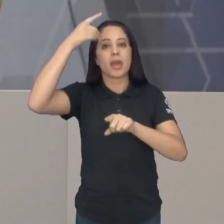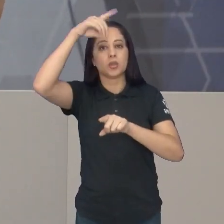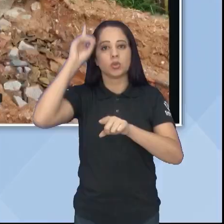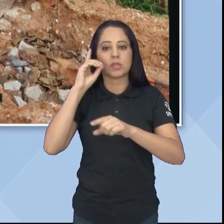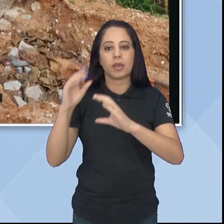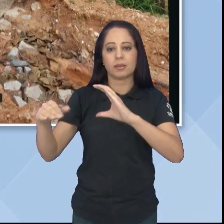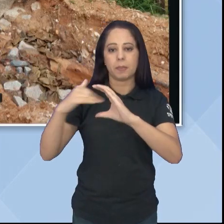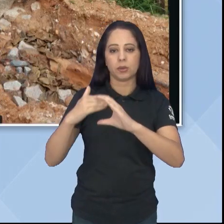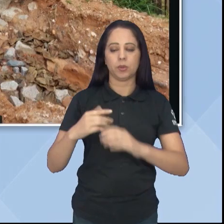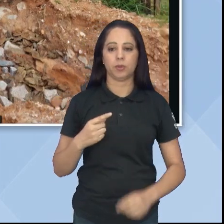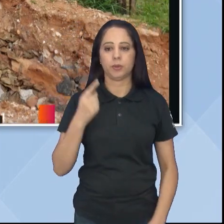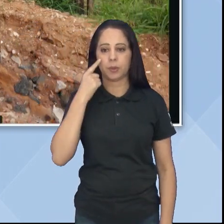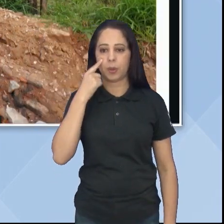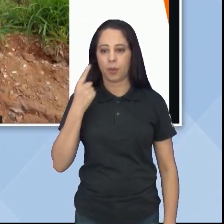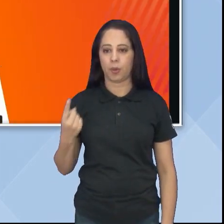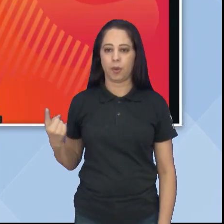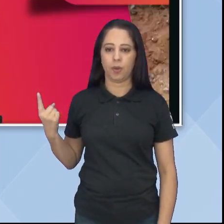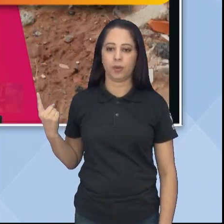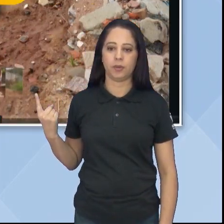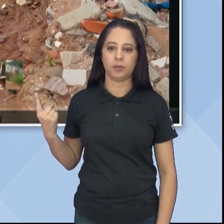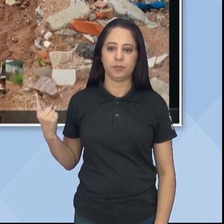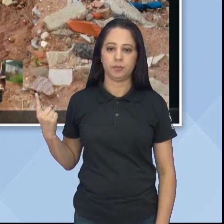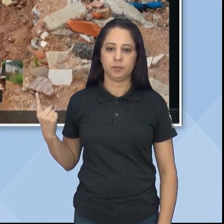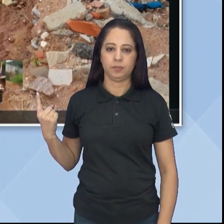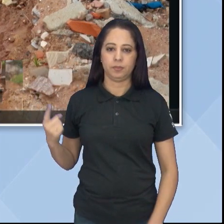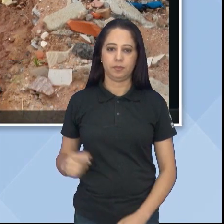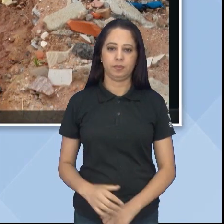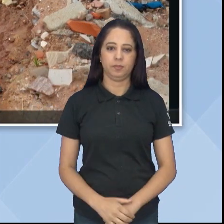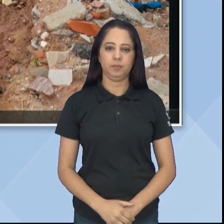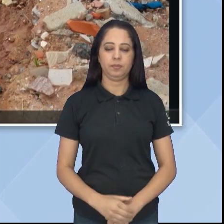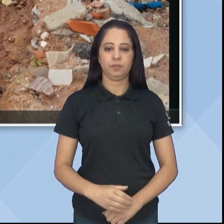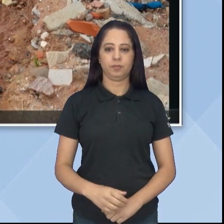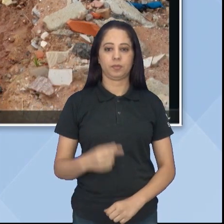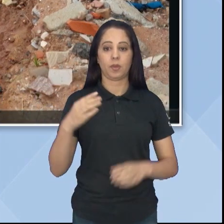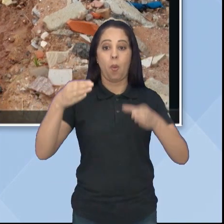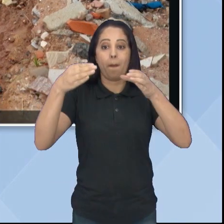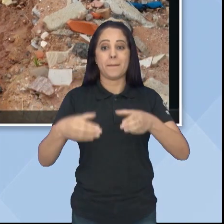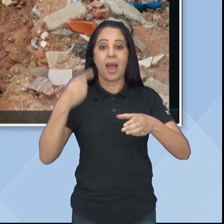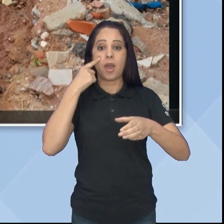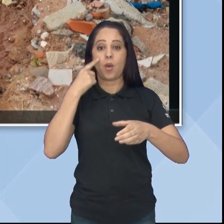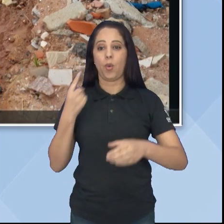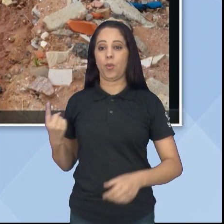pode iniciar aí. Essa foto ali, Capão Grosso 1,